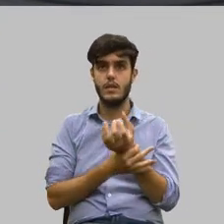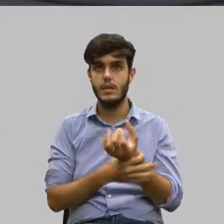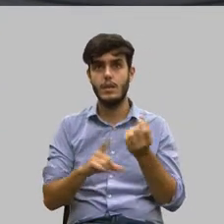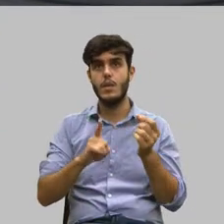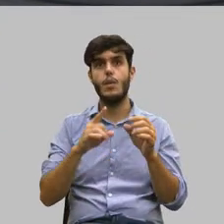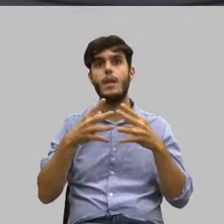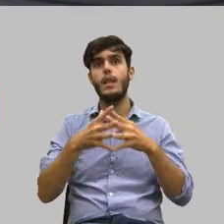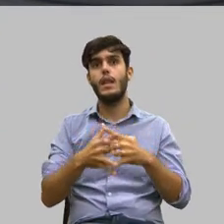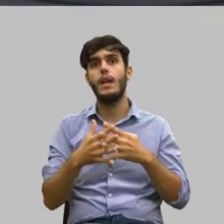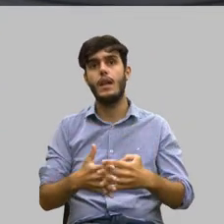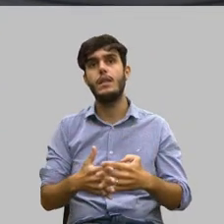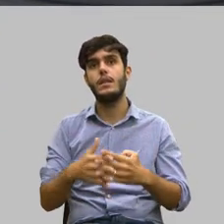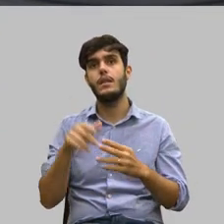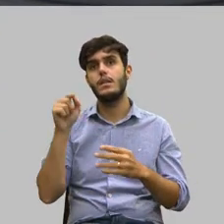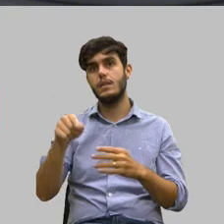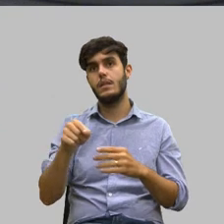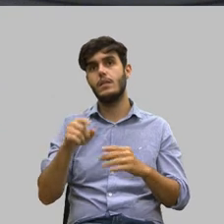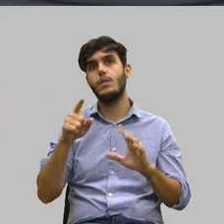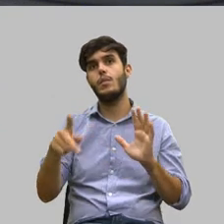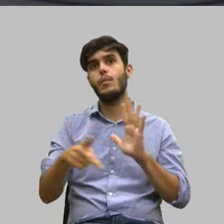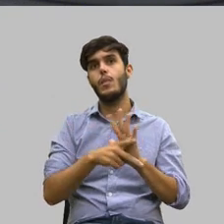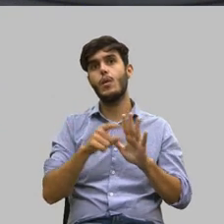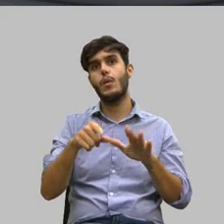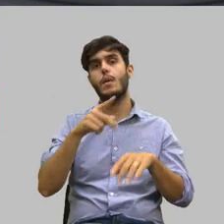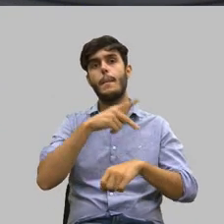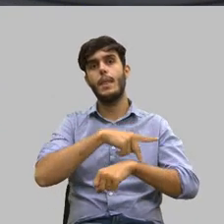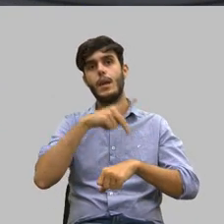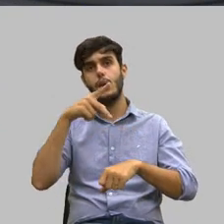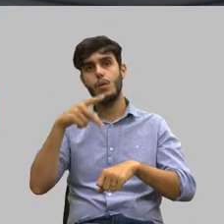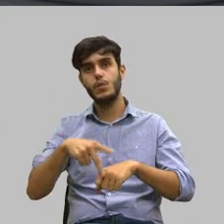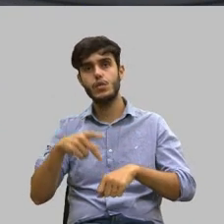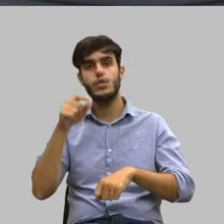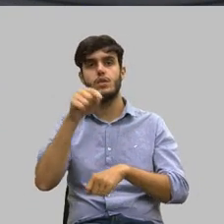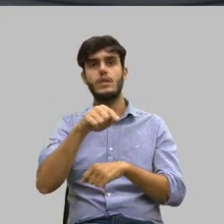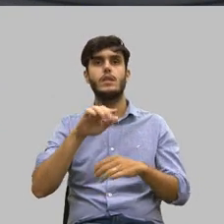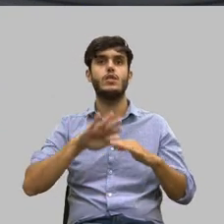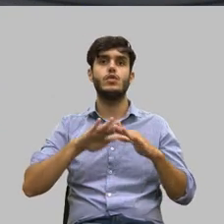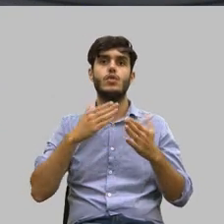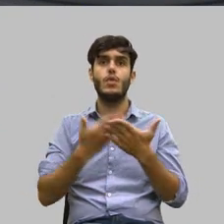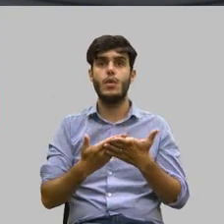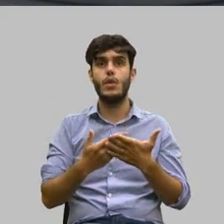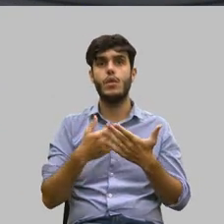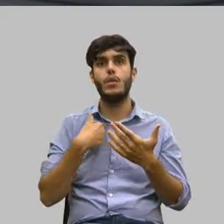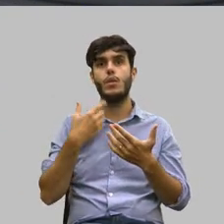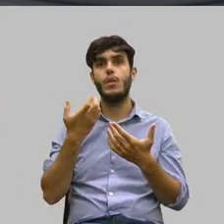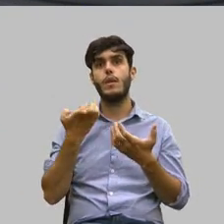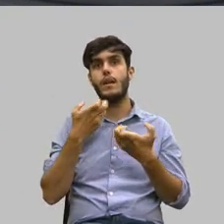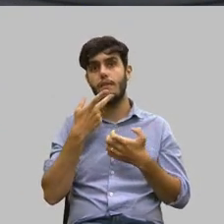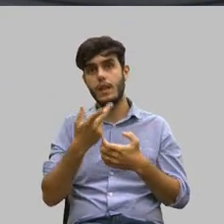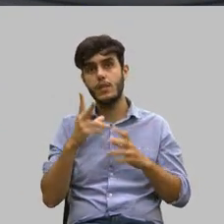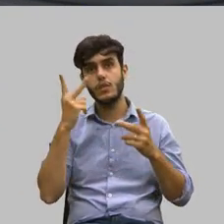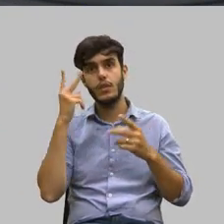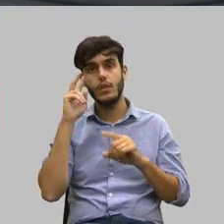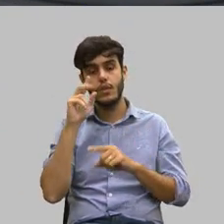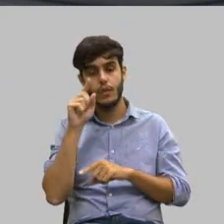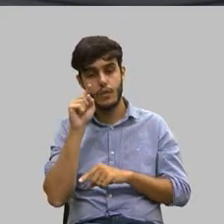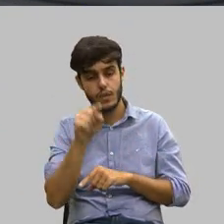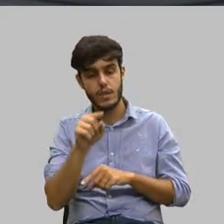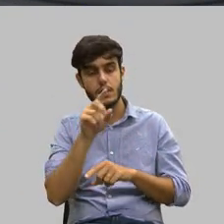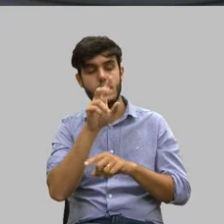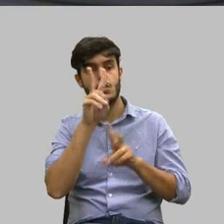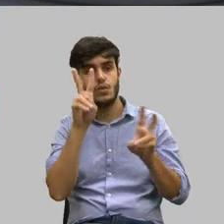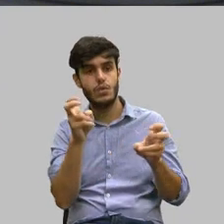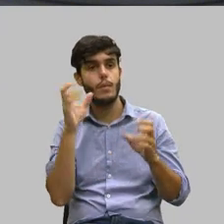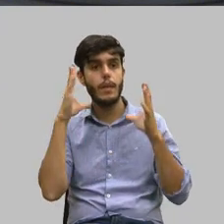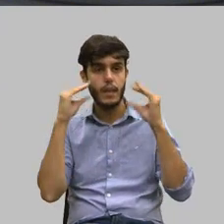de forma nenhuma o aspecto pedagógico das diversas escolas então assim queria deixar a senhora bem tranquila e gostaria né caso